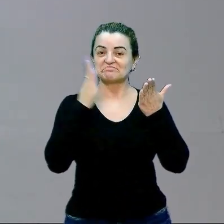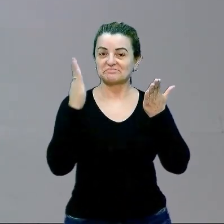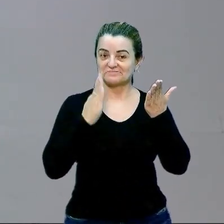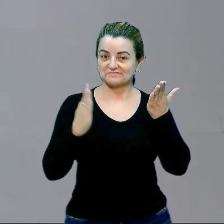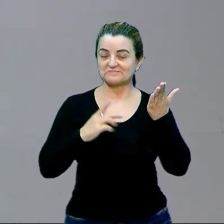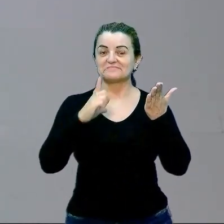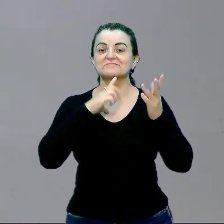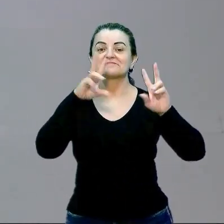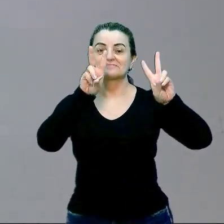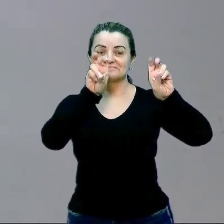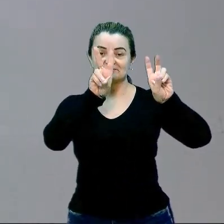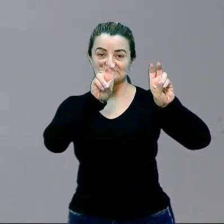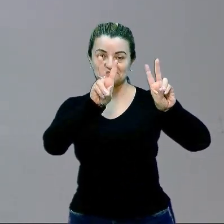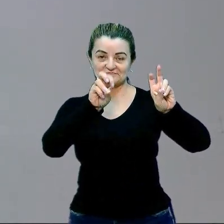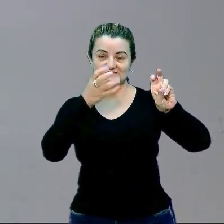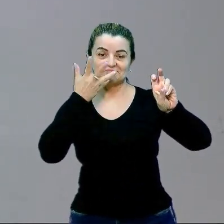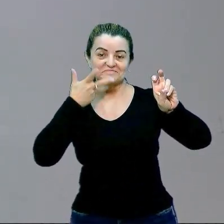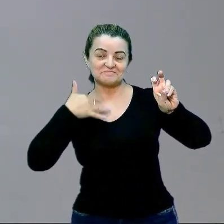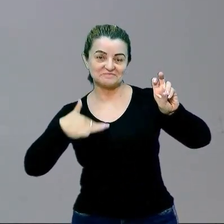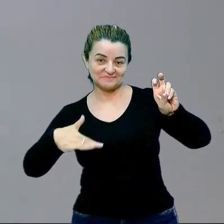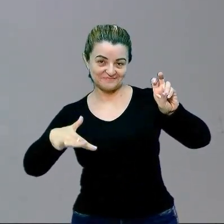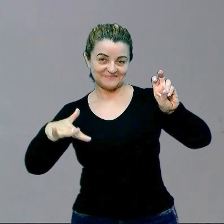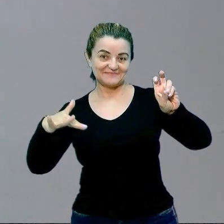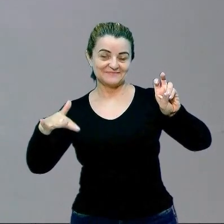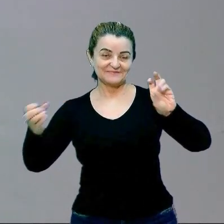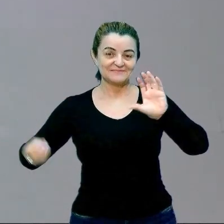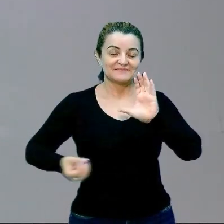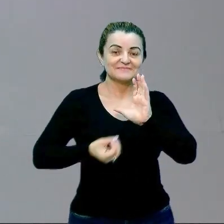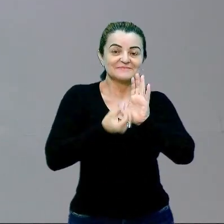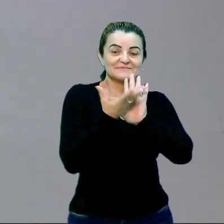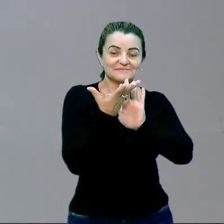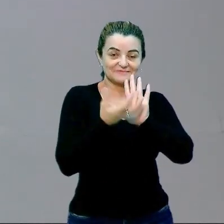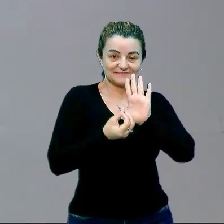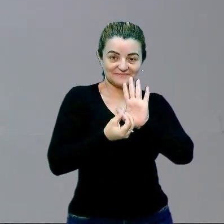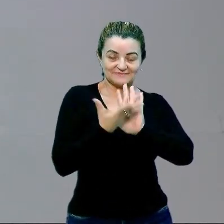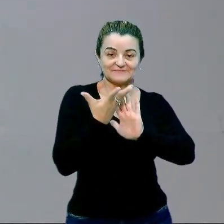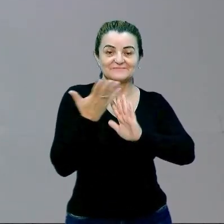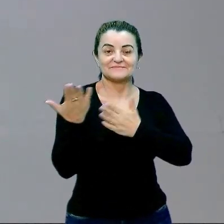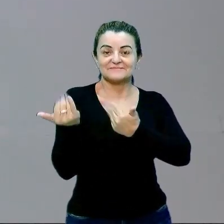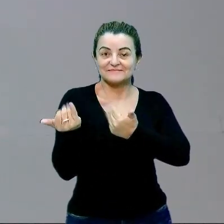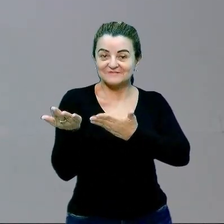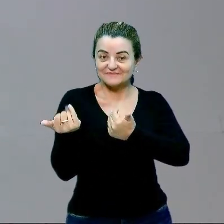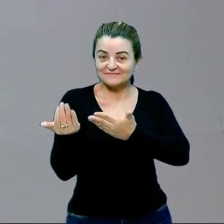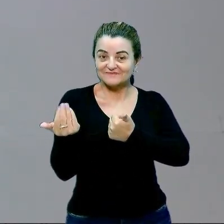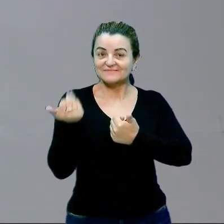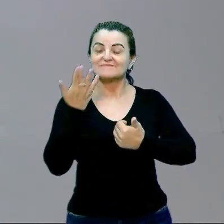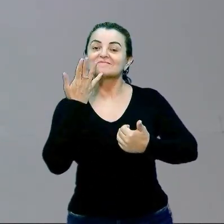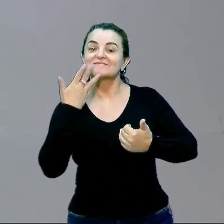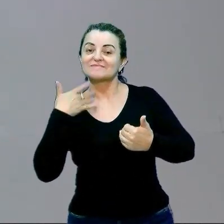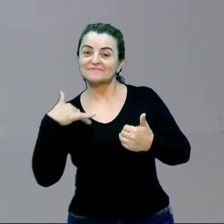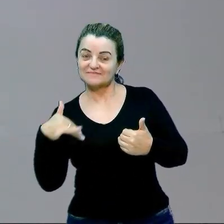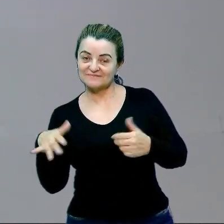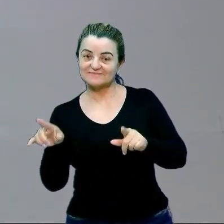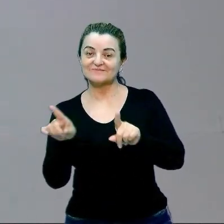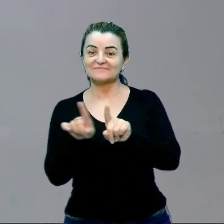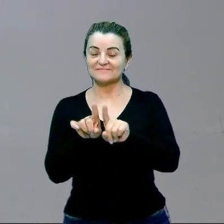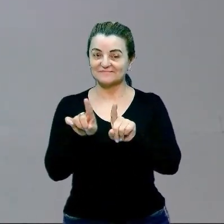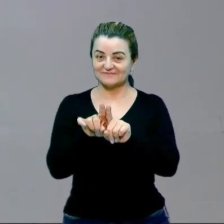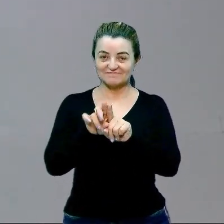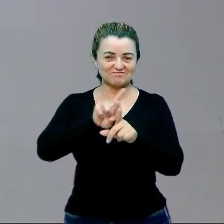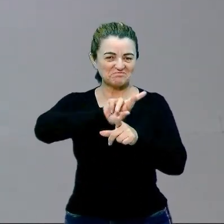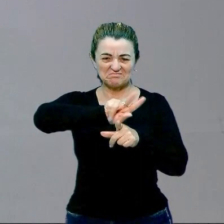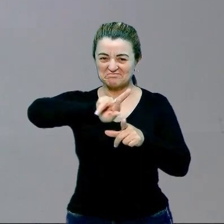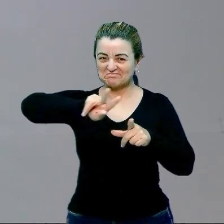traz temáticas infantis, quer dizer, eu abordo ali temática infanto-juvenil, temática infantil e temática